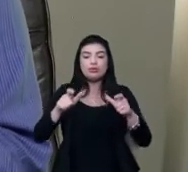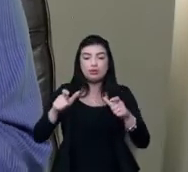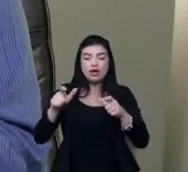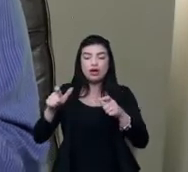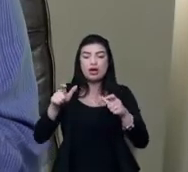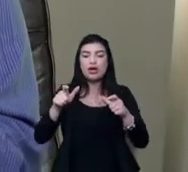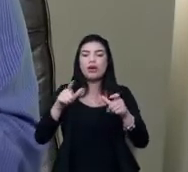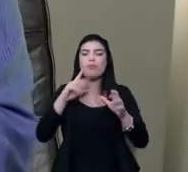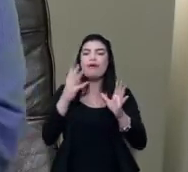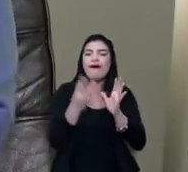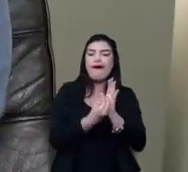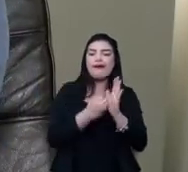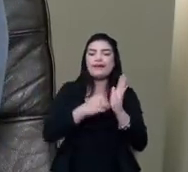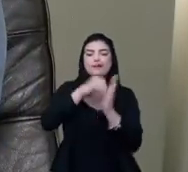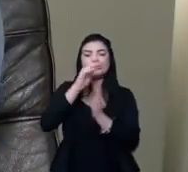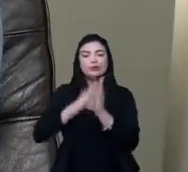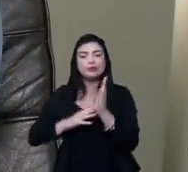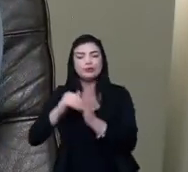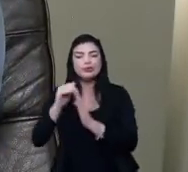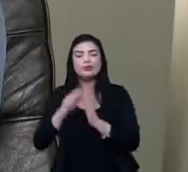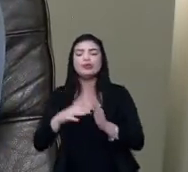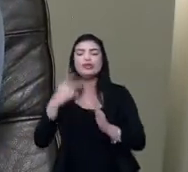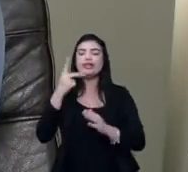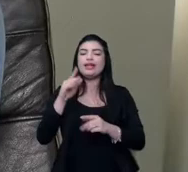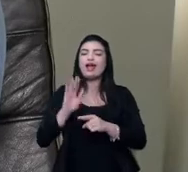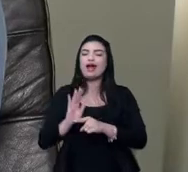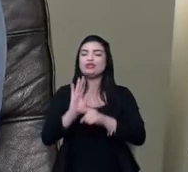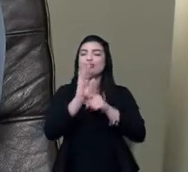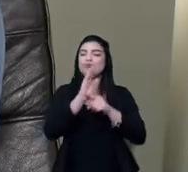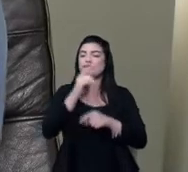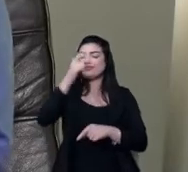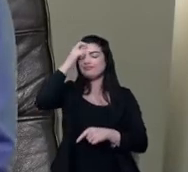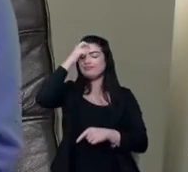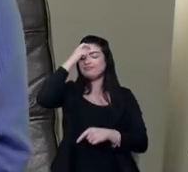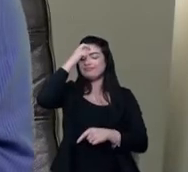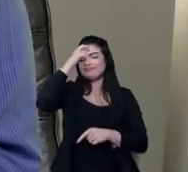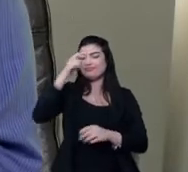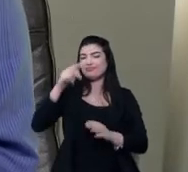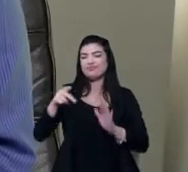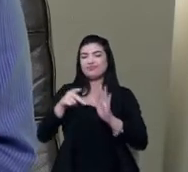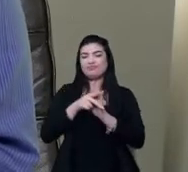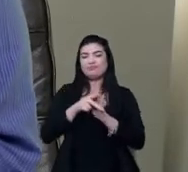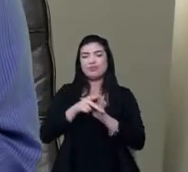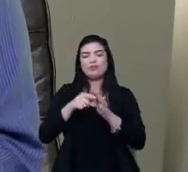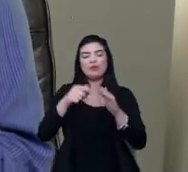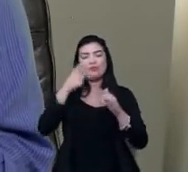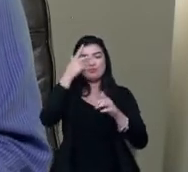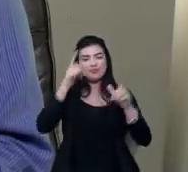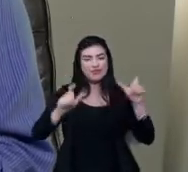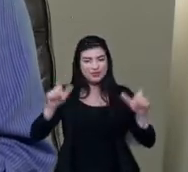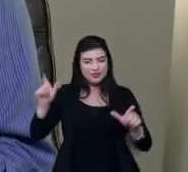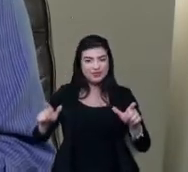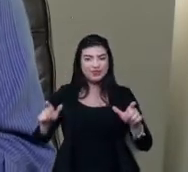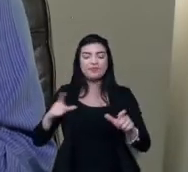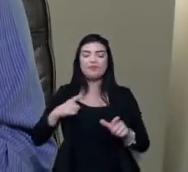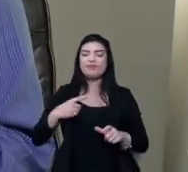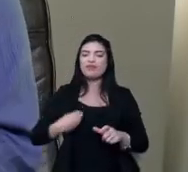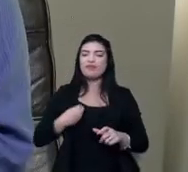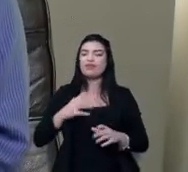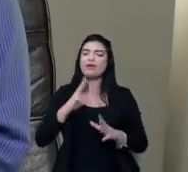pintura. E isso ajudava a saúde mental dos internos, daquelas pessoas que estavam lá. Porque a arte humaniza,